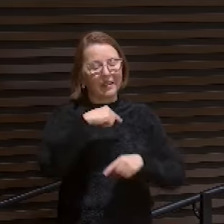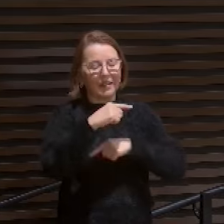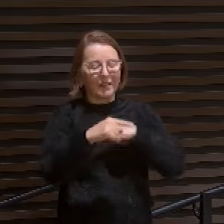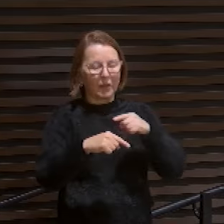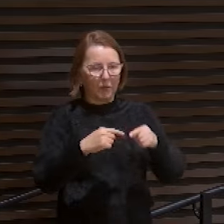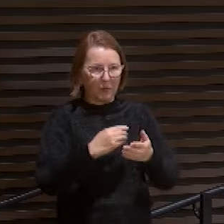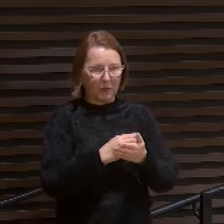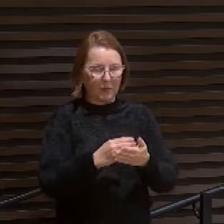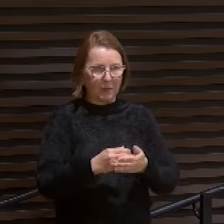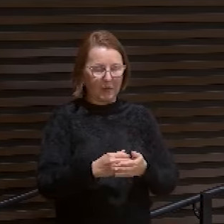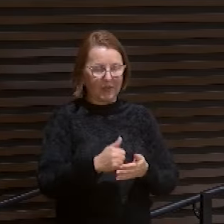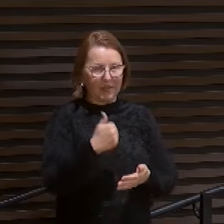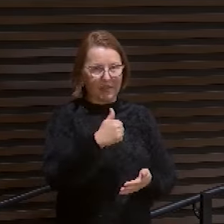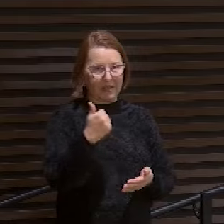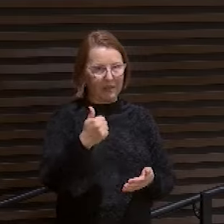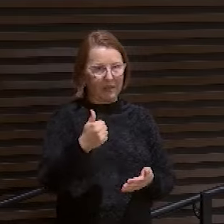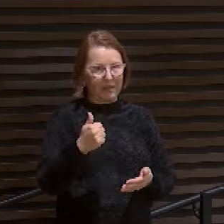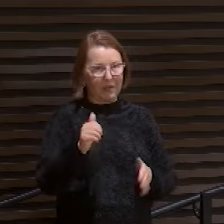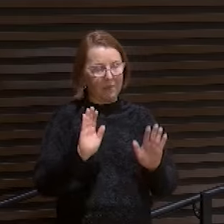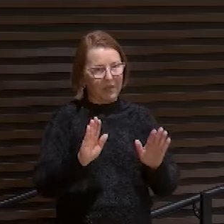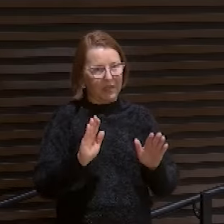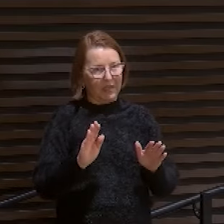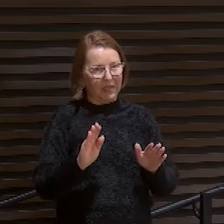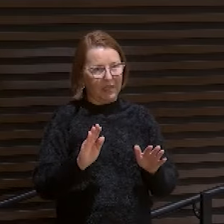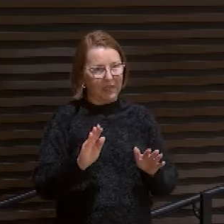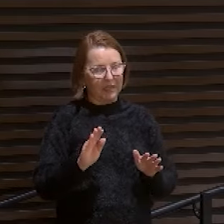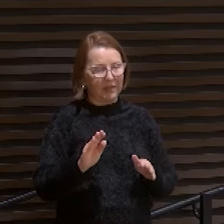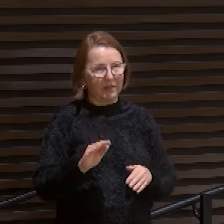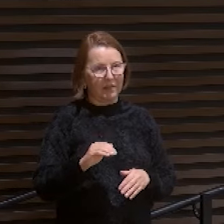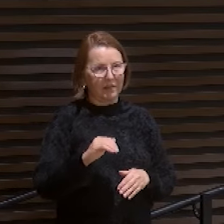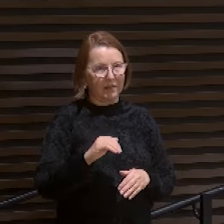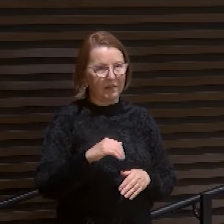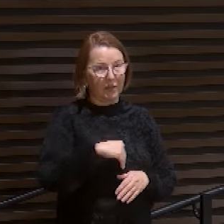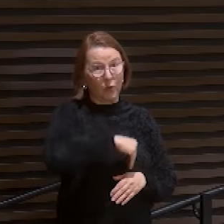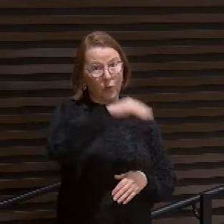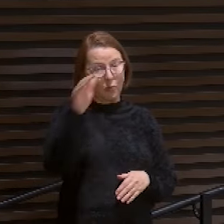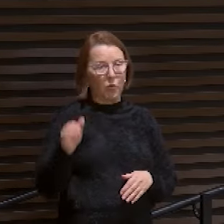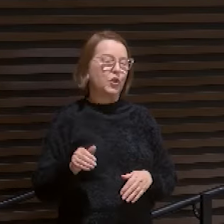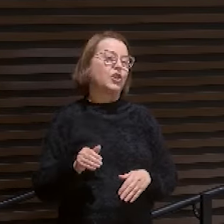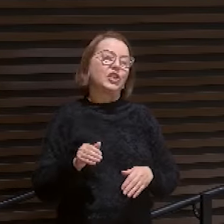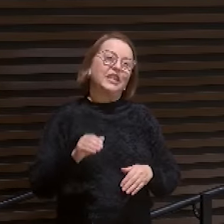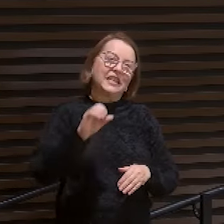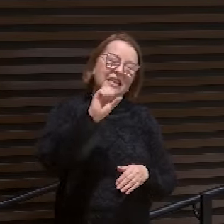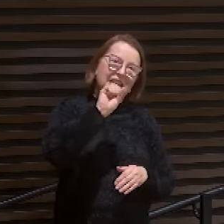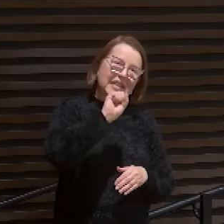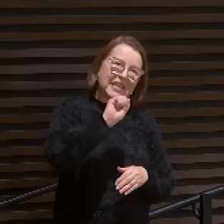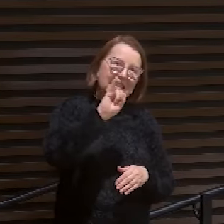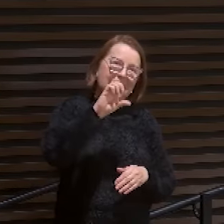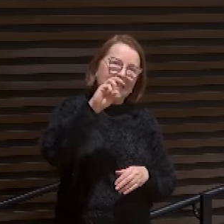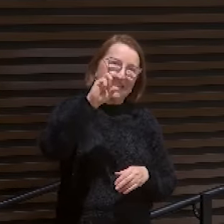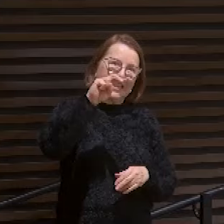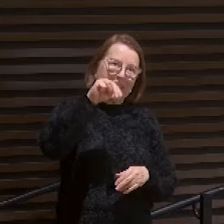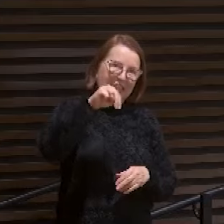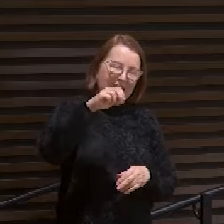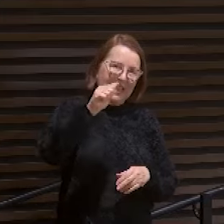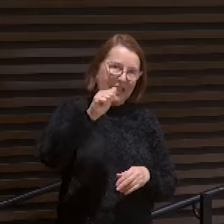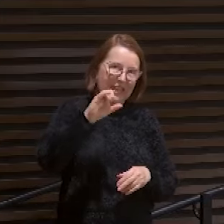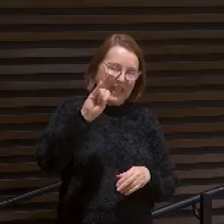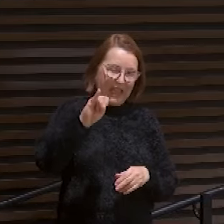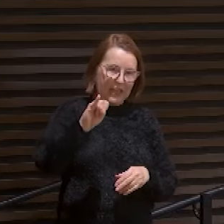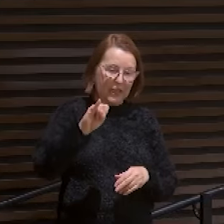que é o Sinai, é sempre diante da obediência. O povo